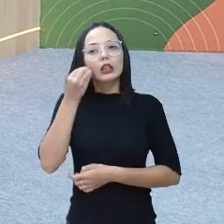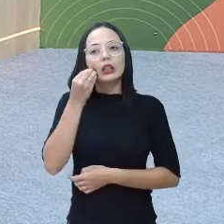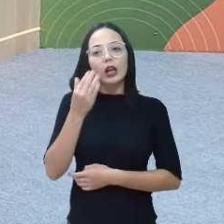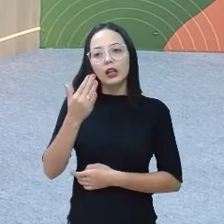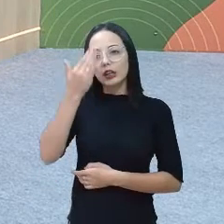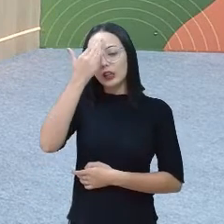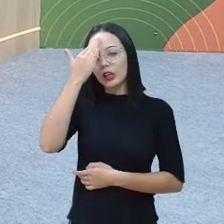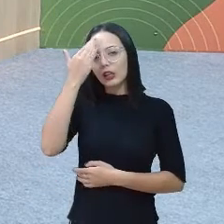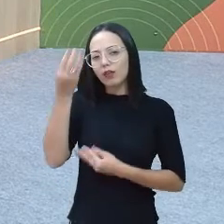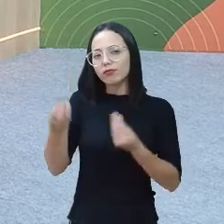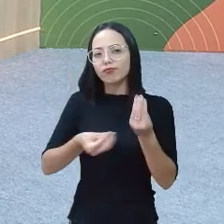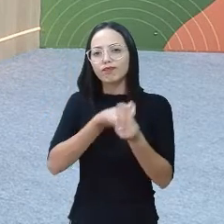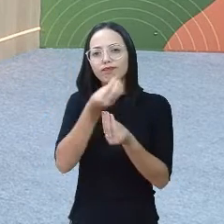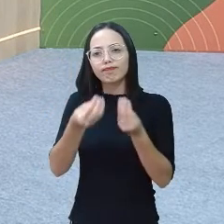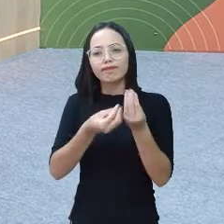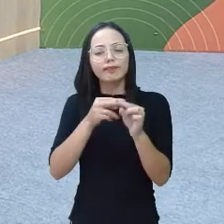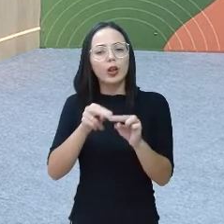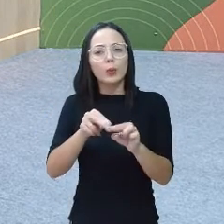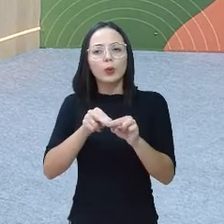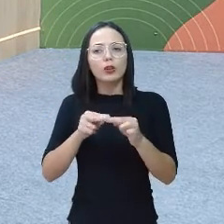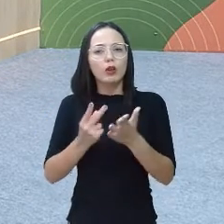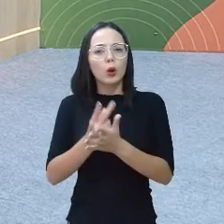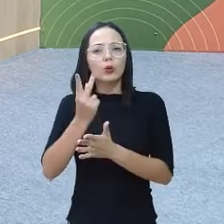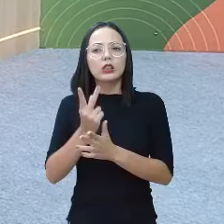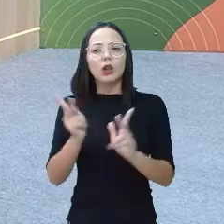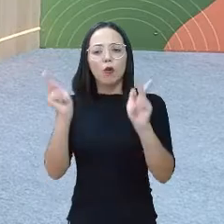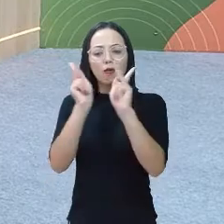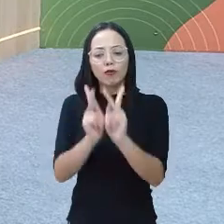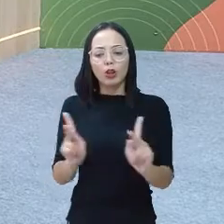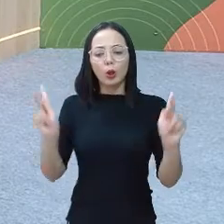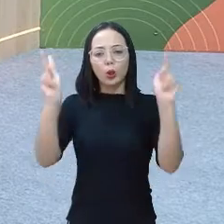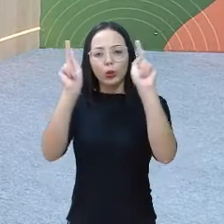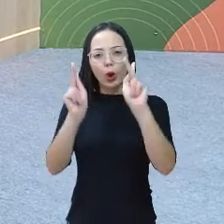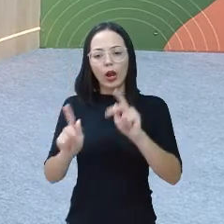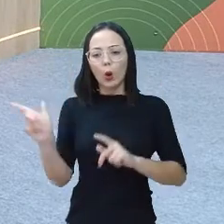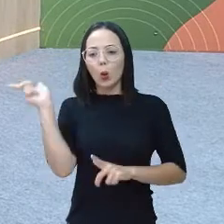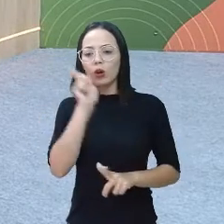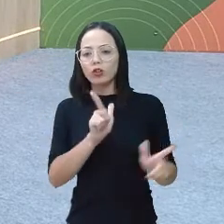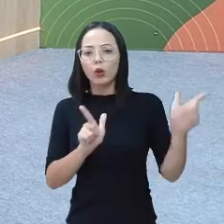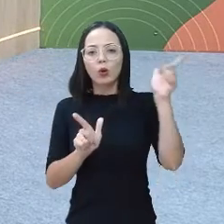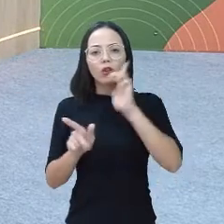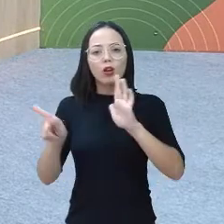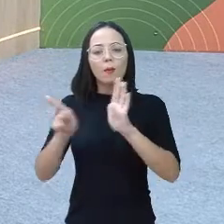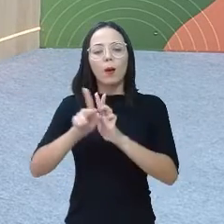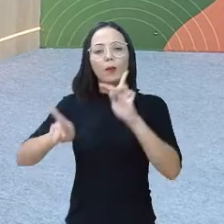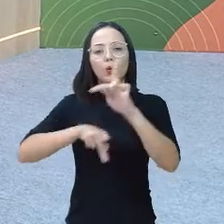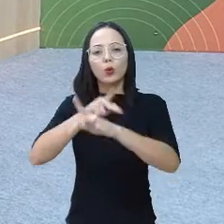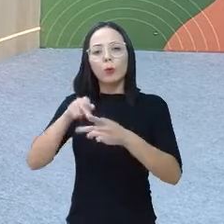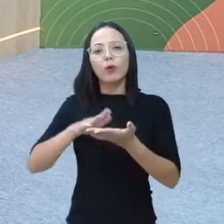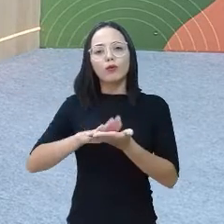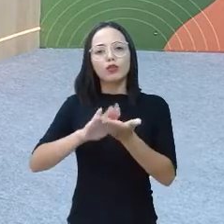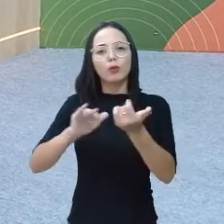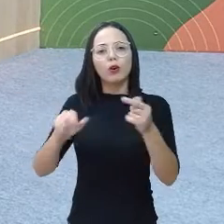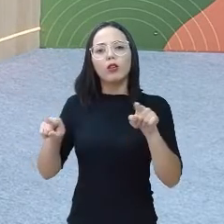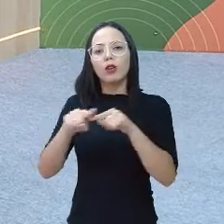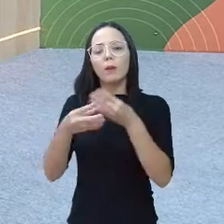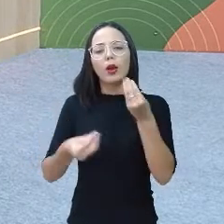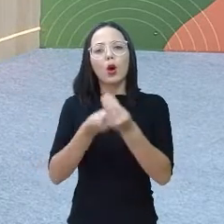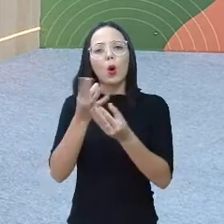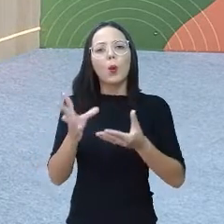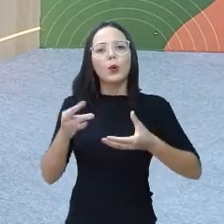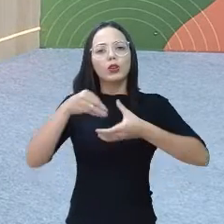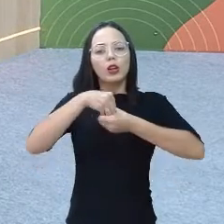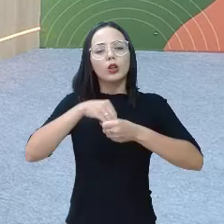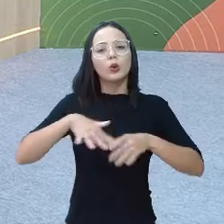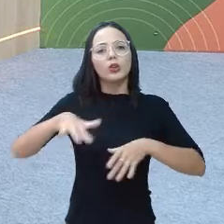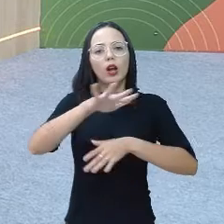entender como é que ocorreu a vitória, né, a conquista dos espanhóis e como eles se instalaram no território